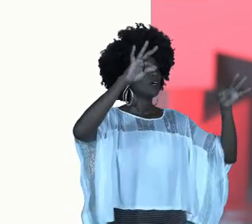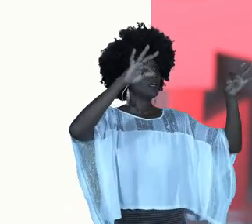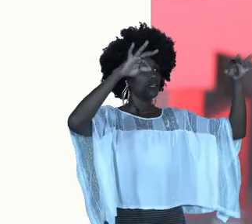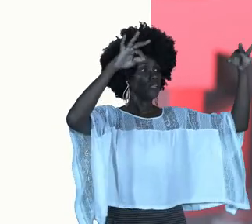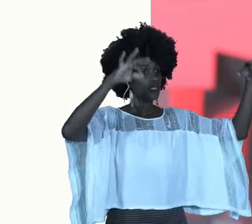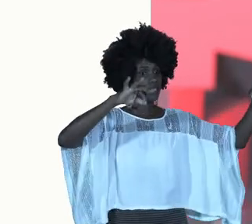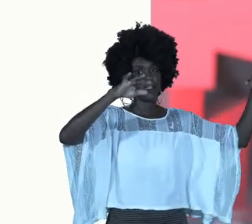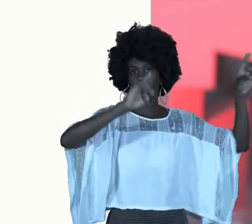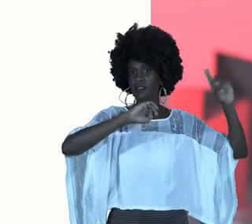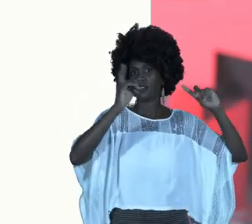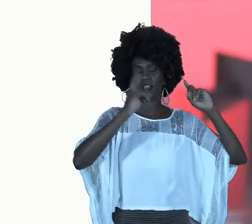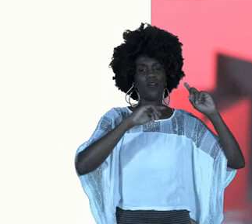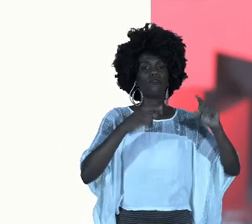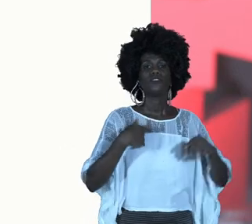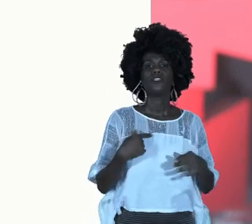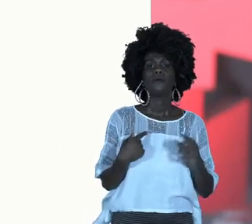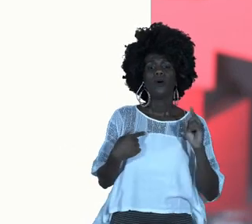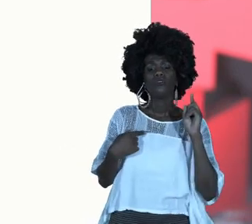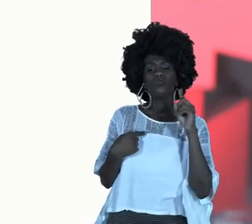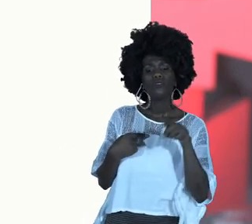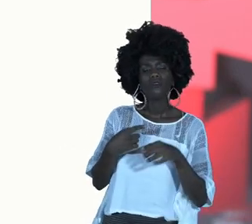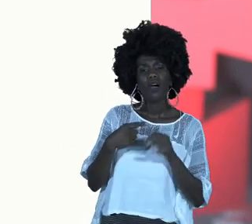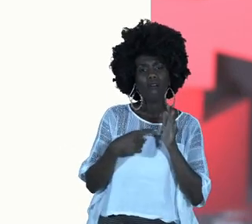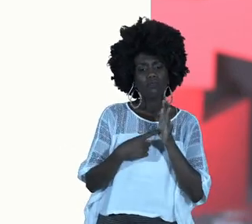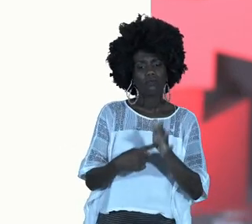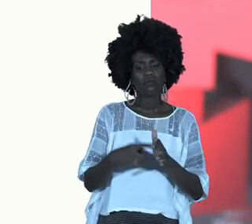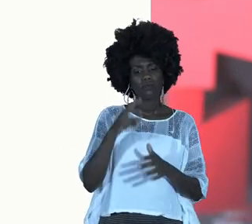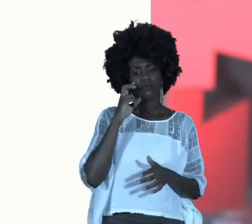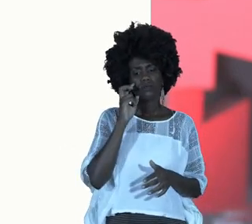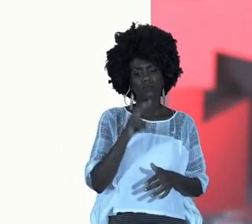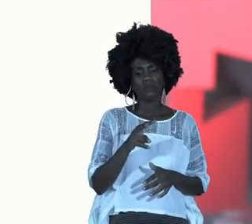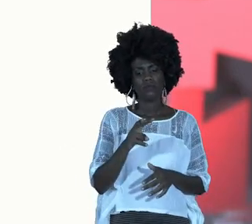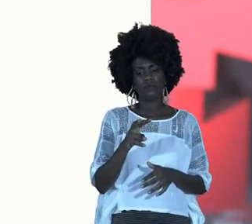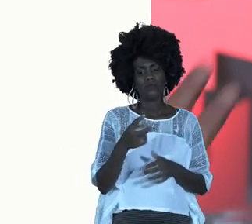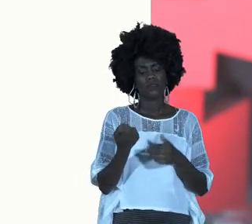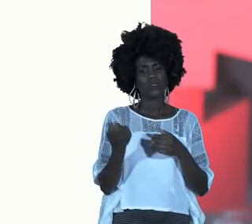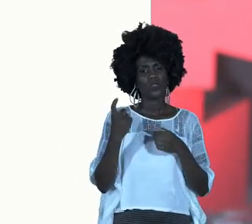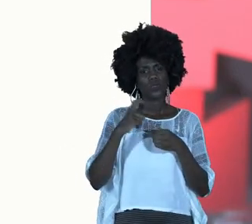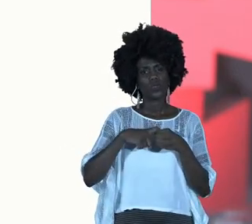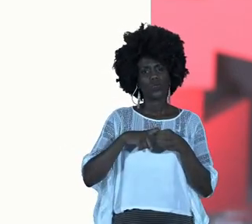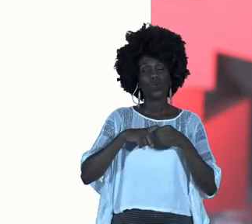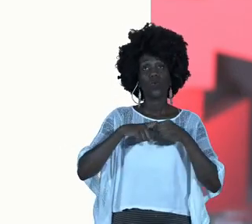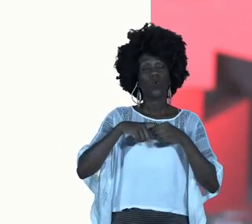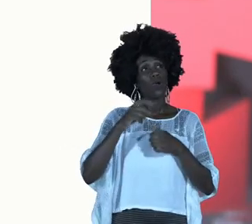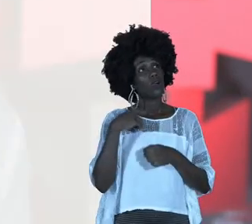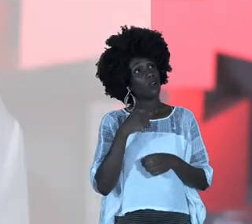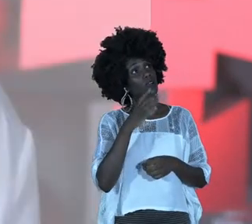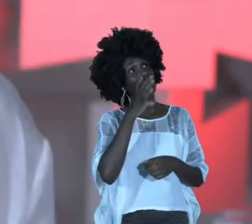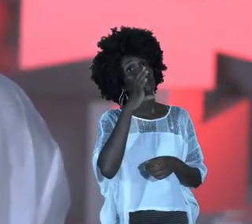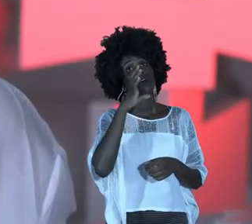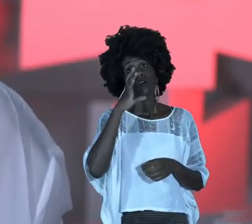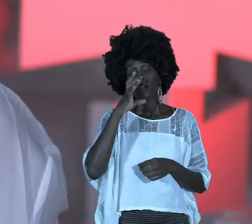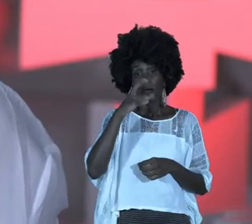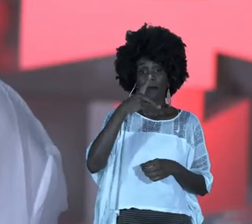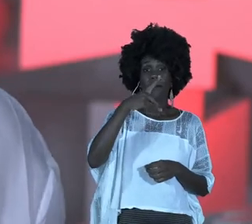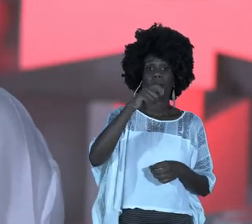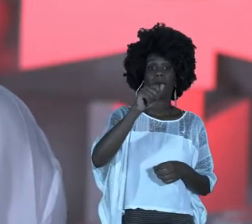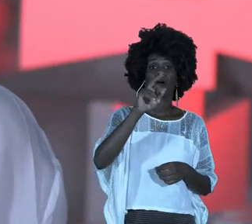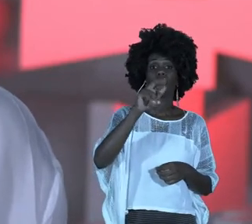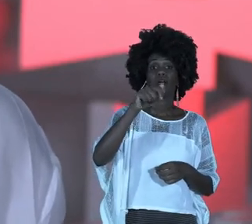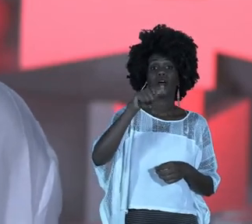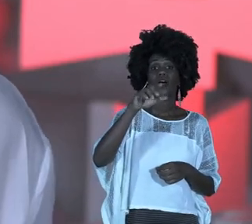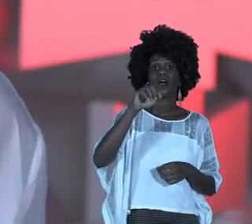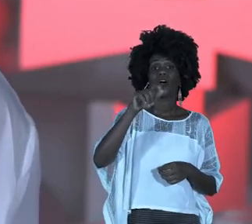cabide. Você pode chegar até numa exposição, uma retrospectiva, uma galeria, e ver os parangolés de Elliot Sica